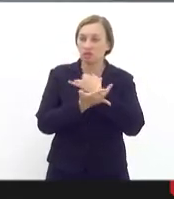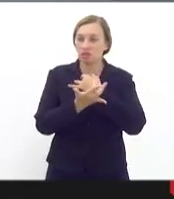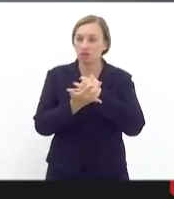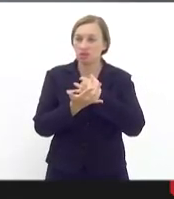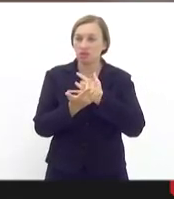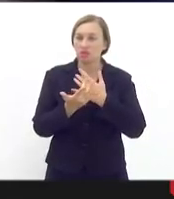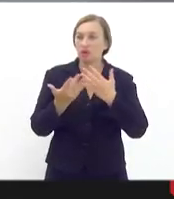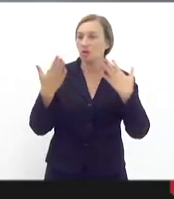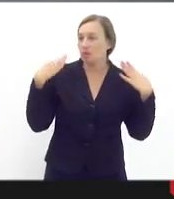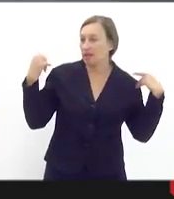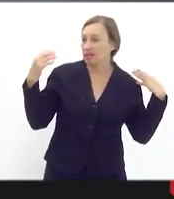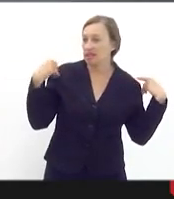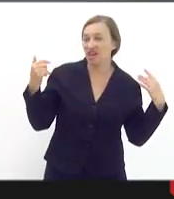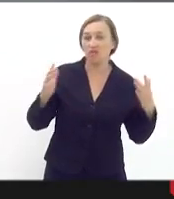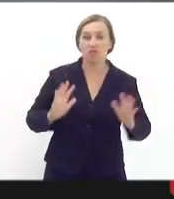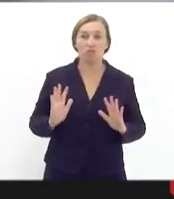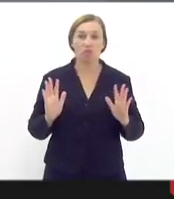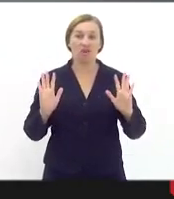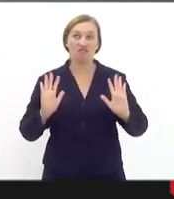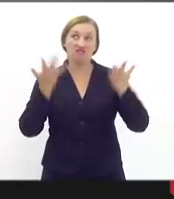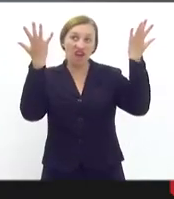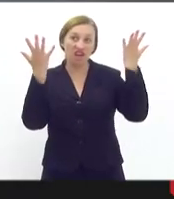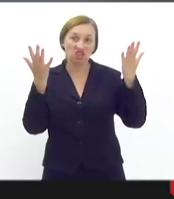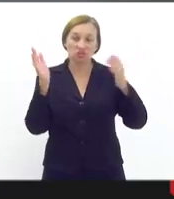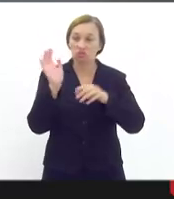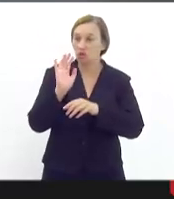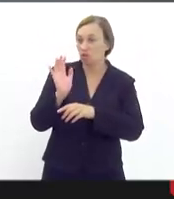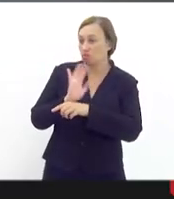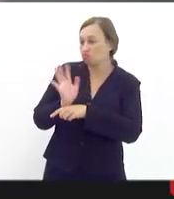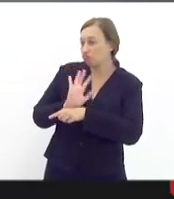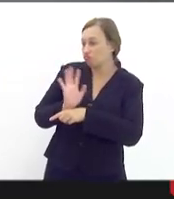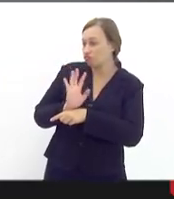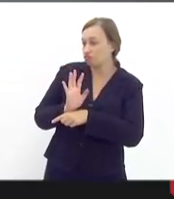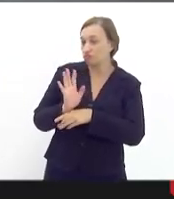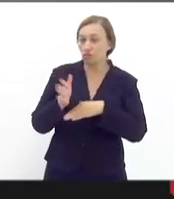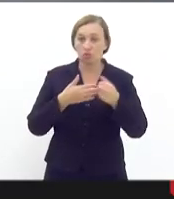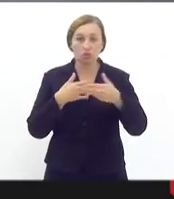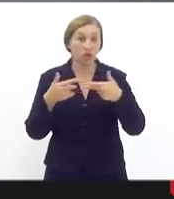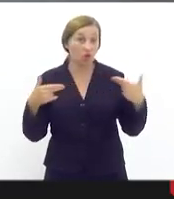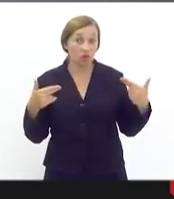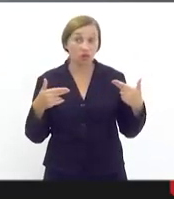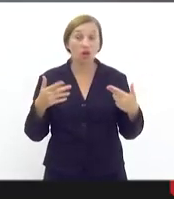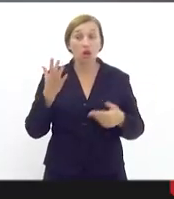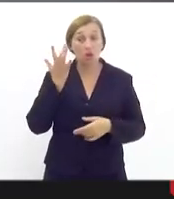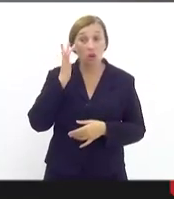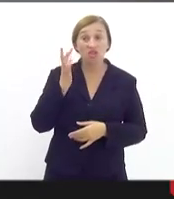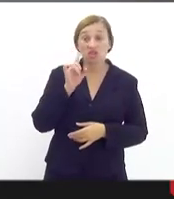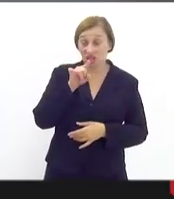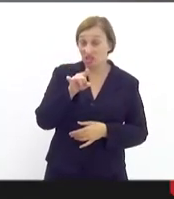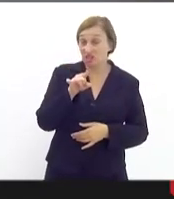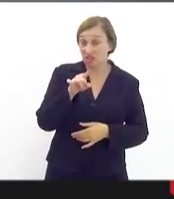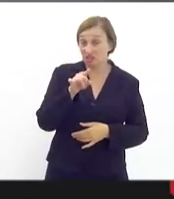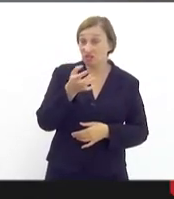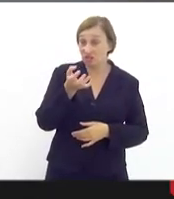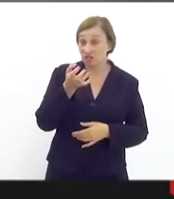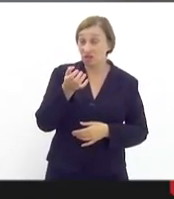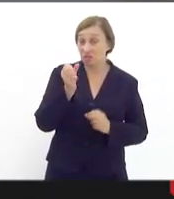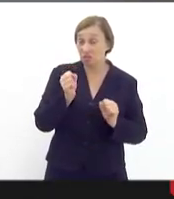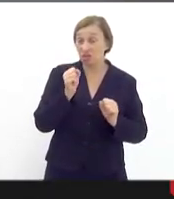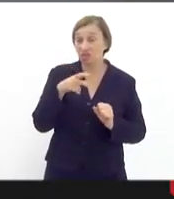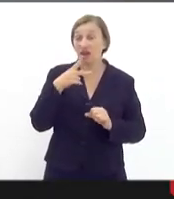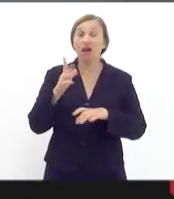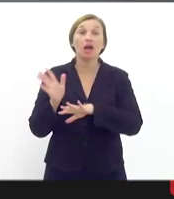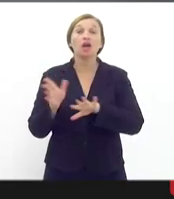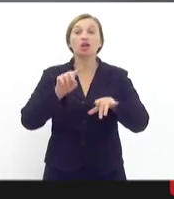um passeio, para uma festa, para um cinema, para alguma coisa. Talvez seja exatamente isso que você estivesse dizendo. Outra